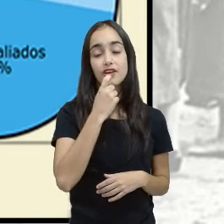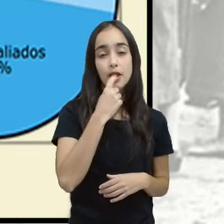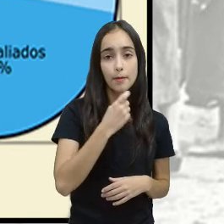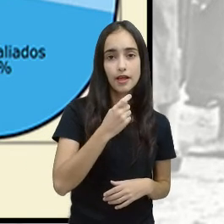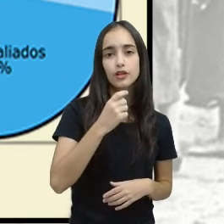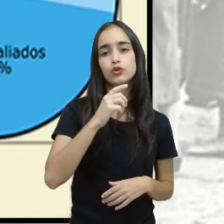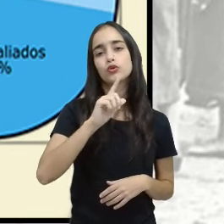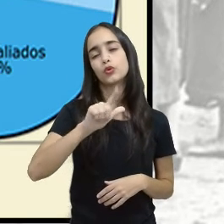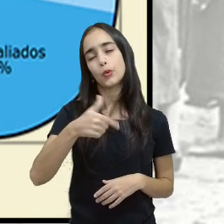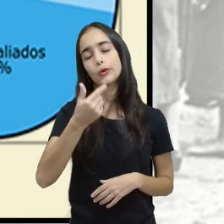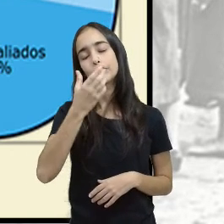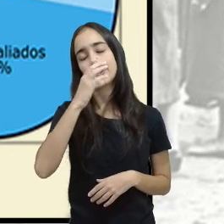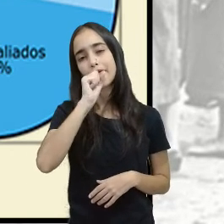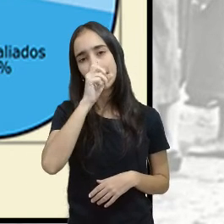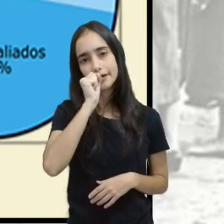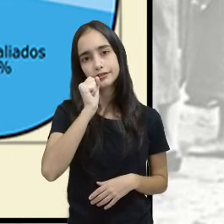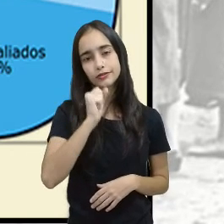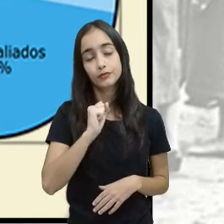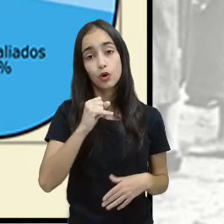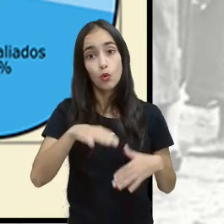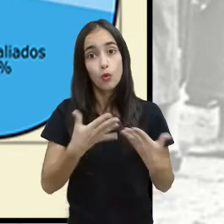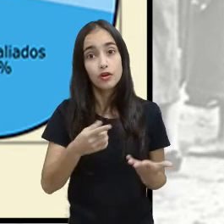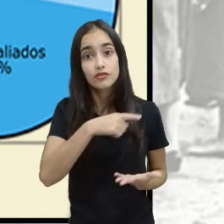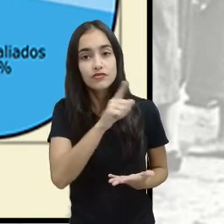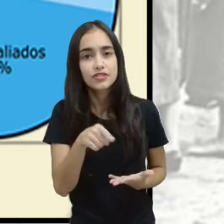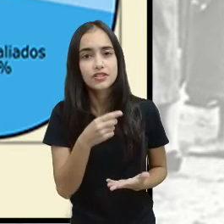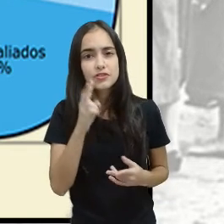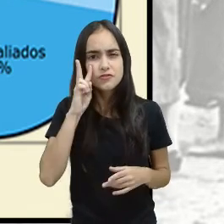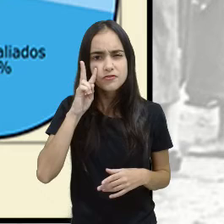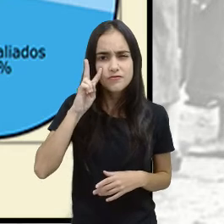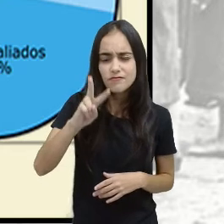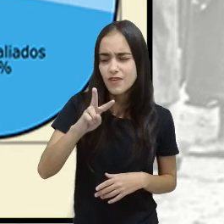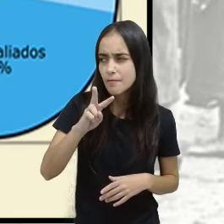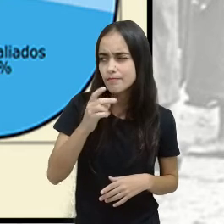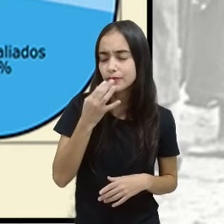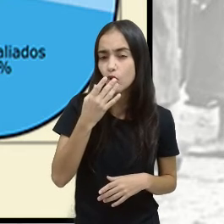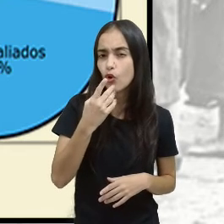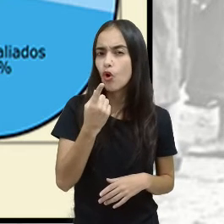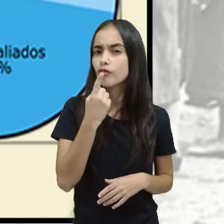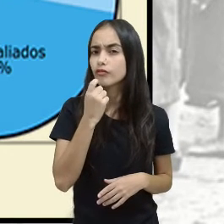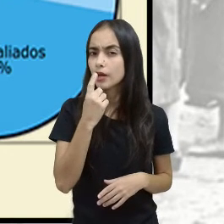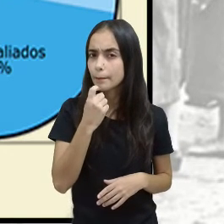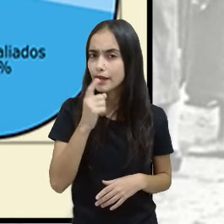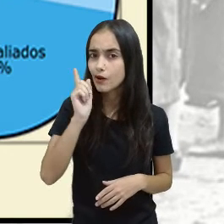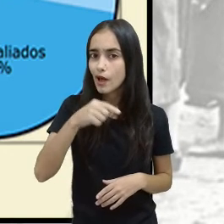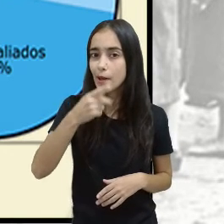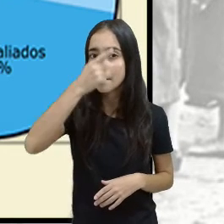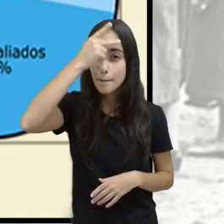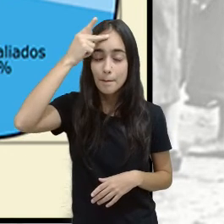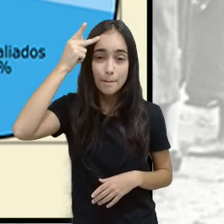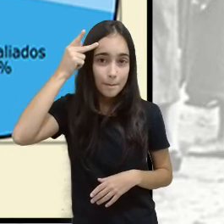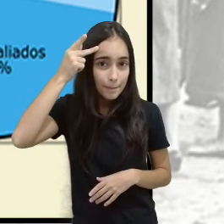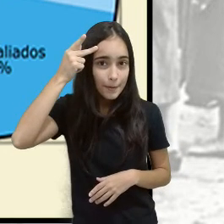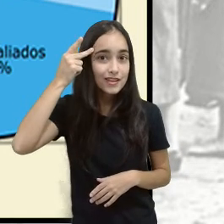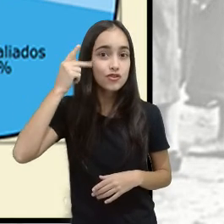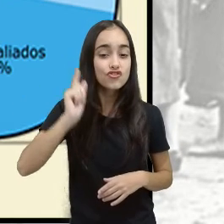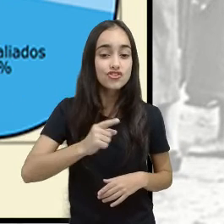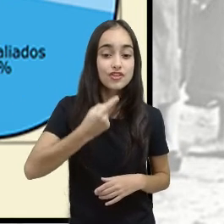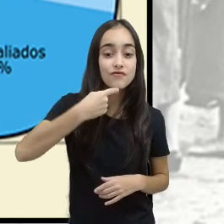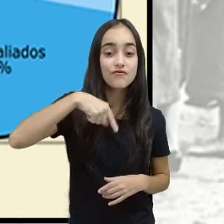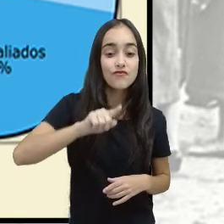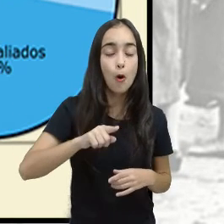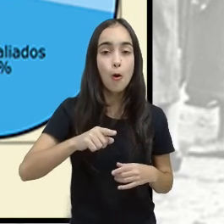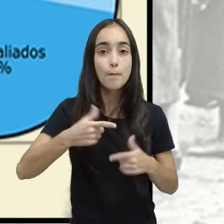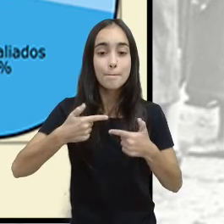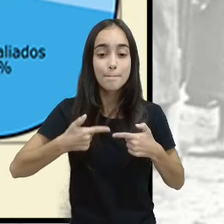aí o vermelho, você está vendo, né, militares que foram mortos. E quando você vê o laranja, você vê civis.